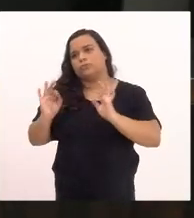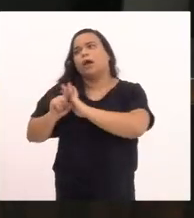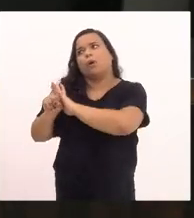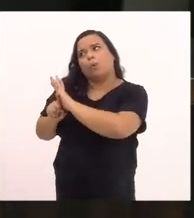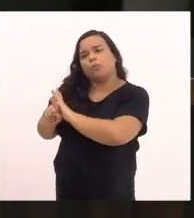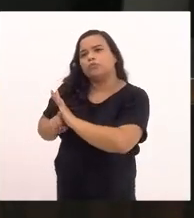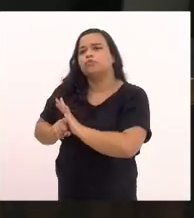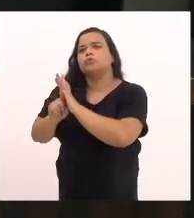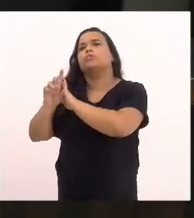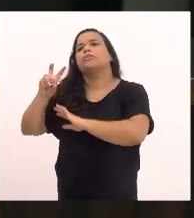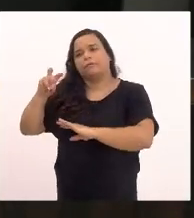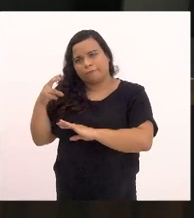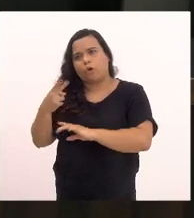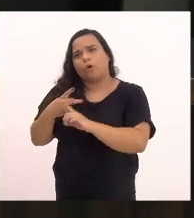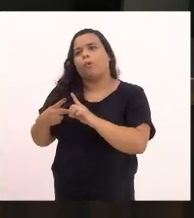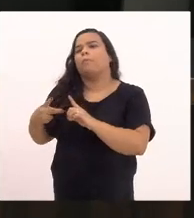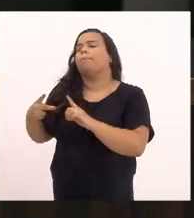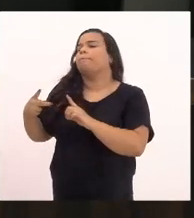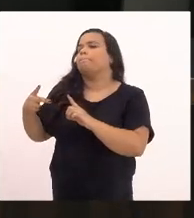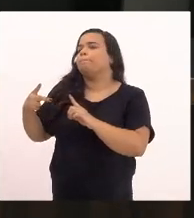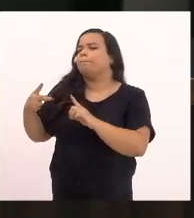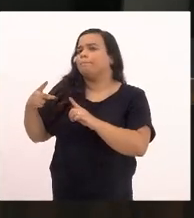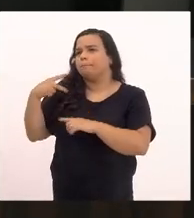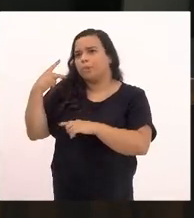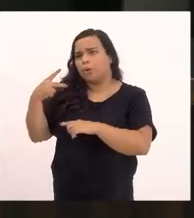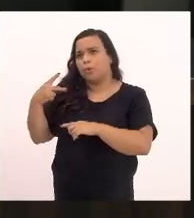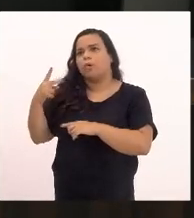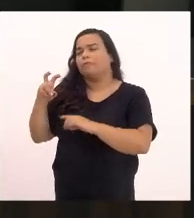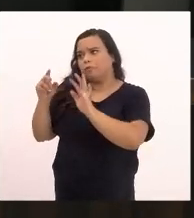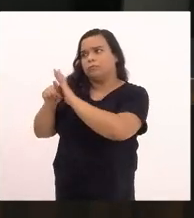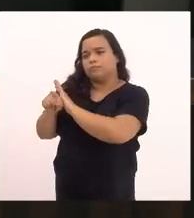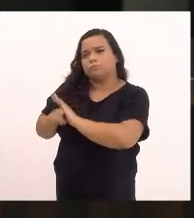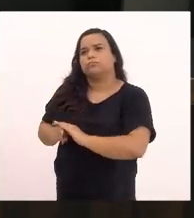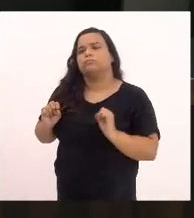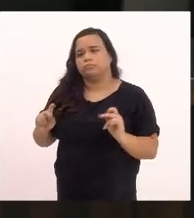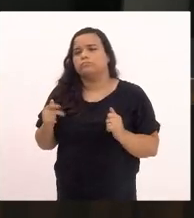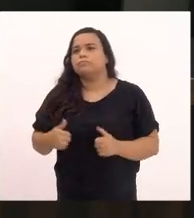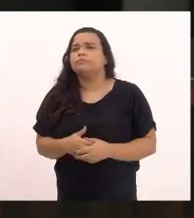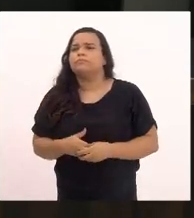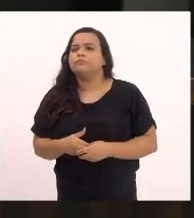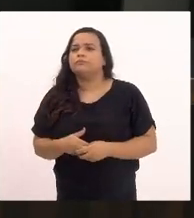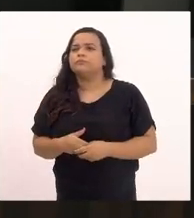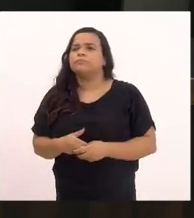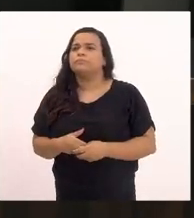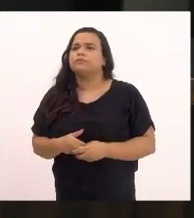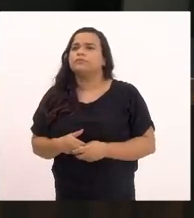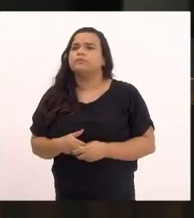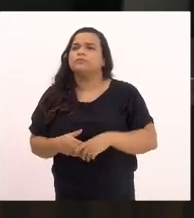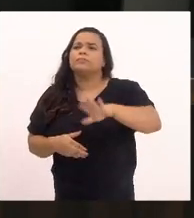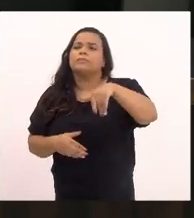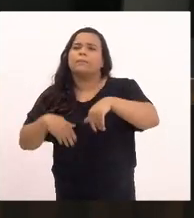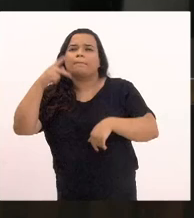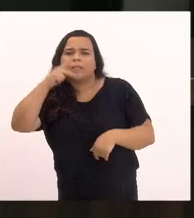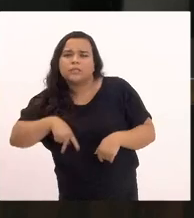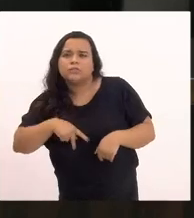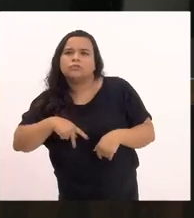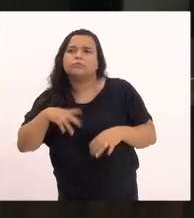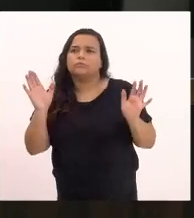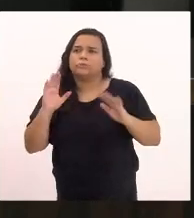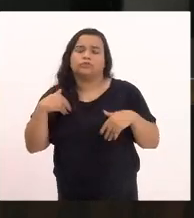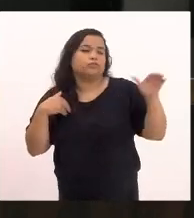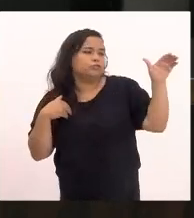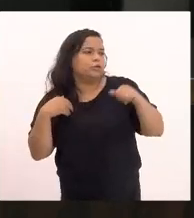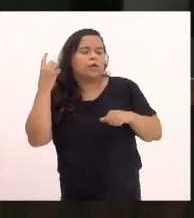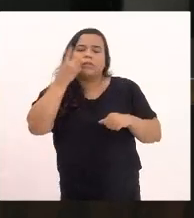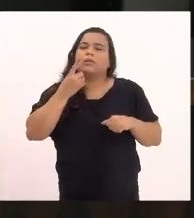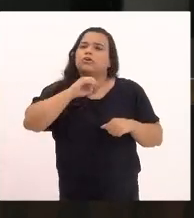procuradores, farei, ok? Vamos fazer as consultas. Presidente. Mas só eu queria chamar, ver se o deputado Jair